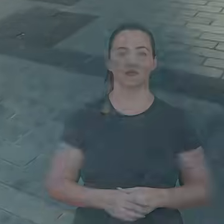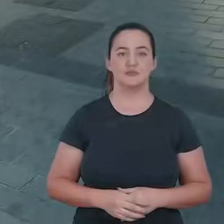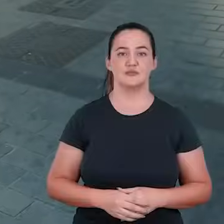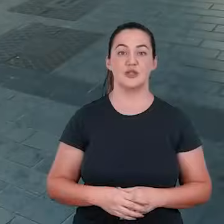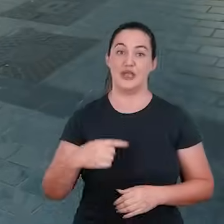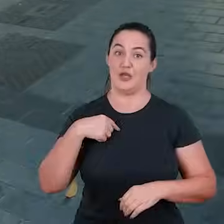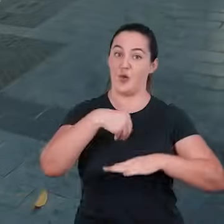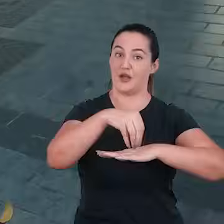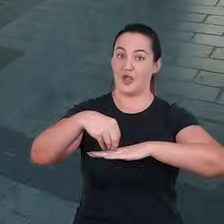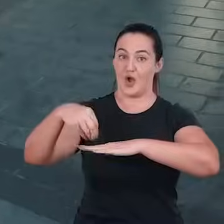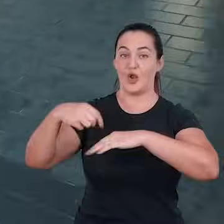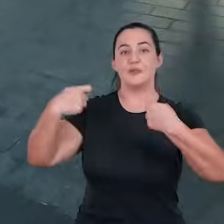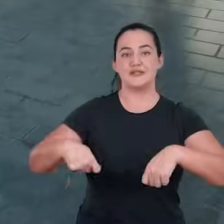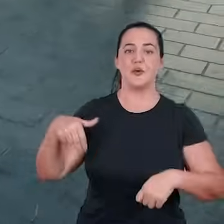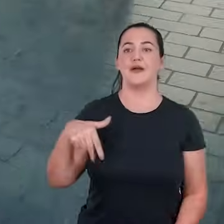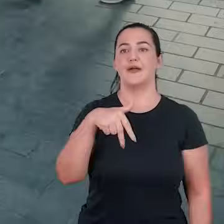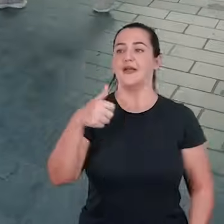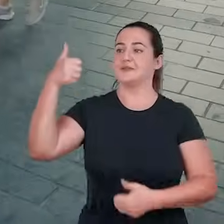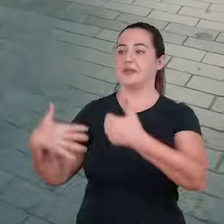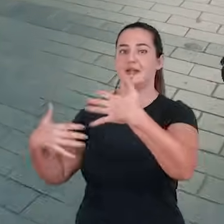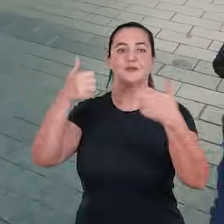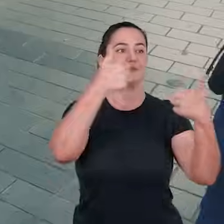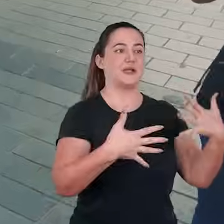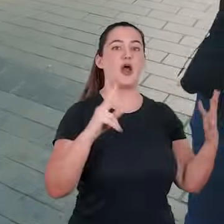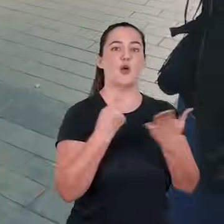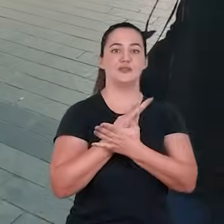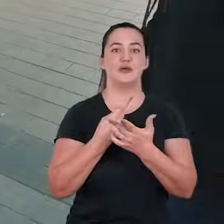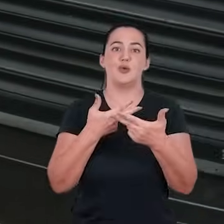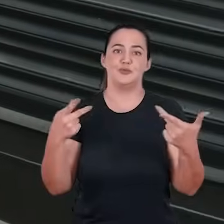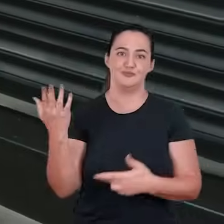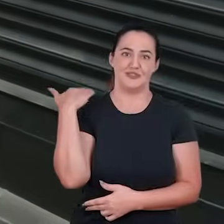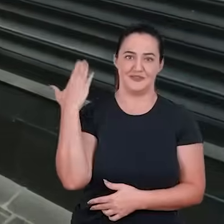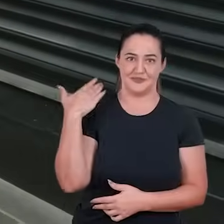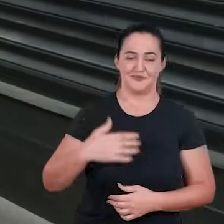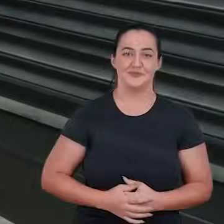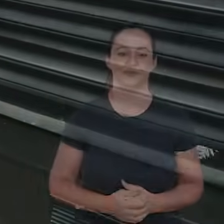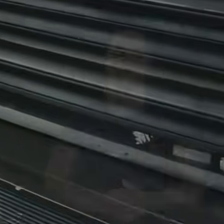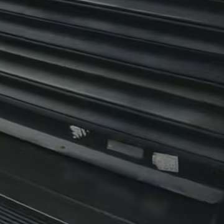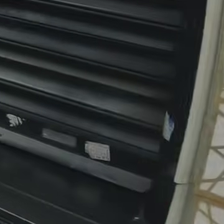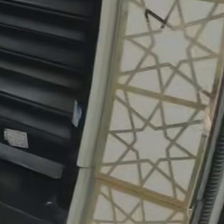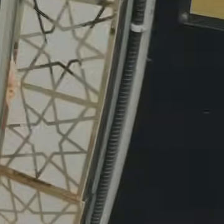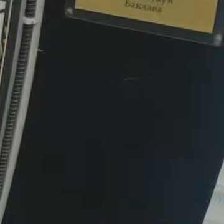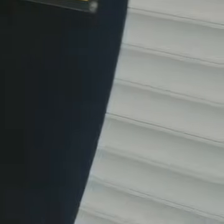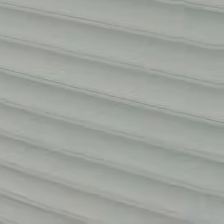Como arqueólogo, eu vou tentar encontrar. É que eu tô acostumado a encontrar coisas do passado. Agora chama.